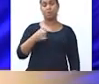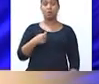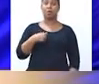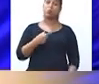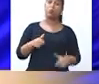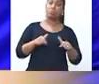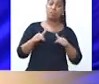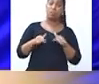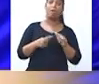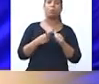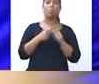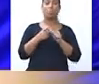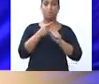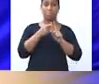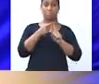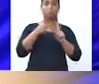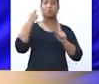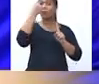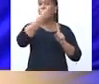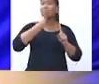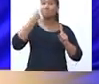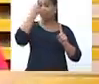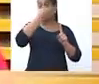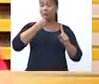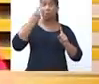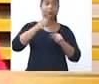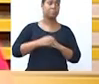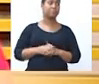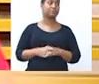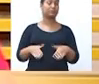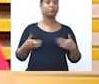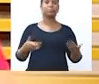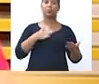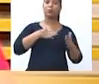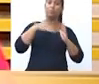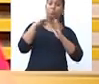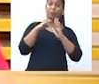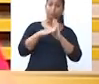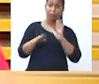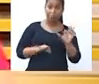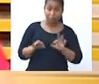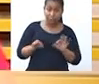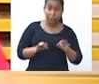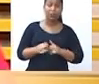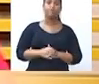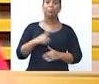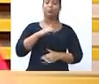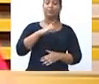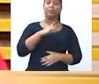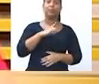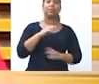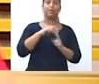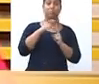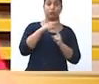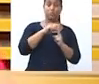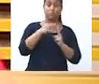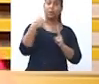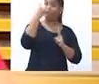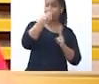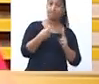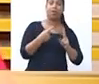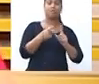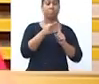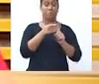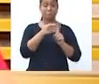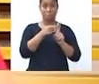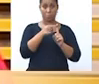com impressão digital e faces. Que legal. Bom, e o meu projeto engloba essas duas áreas. Mas,